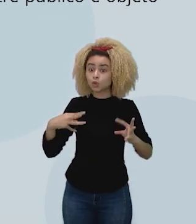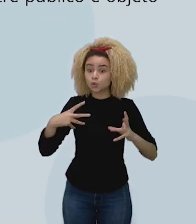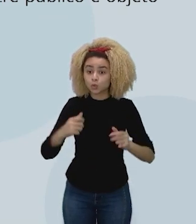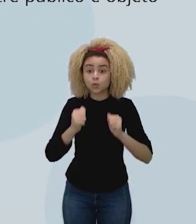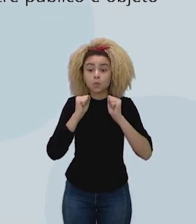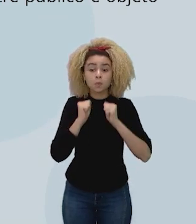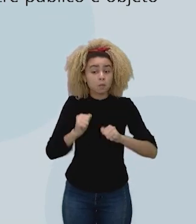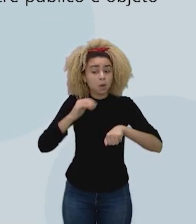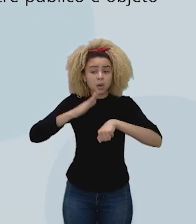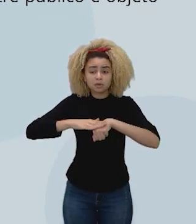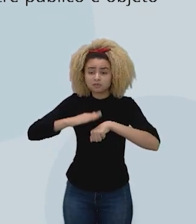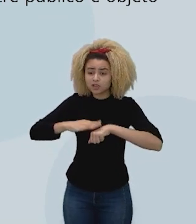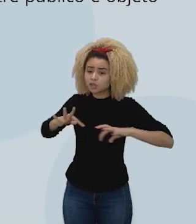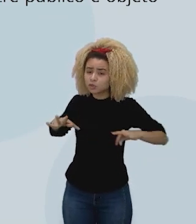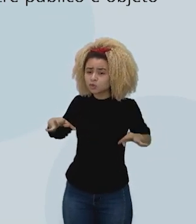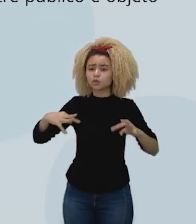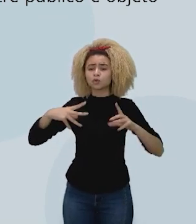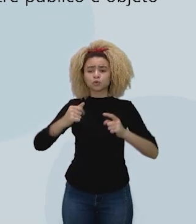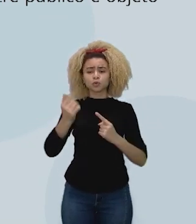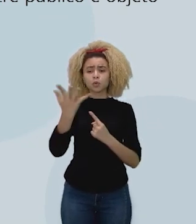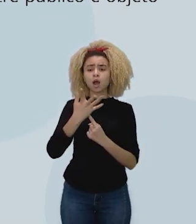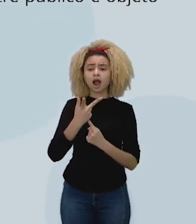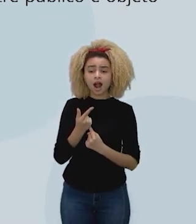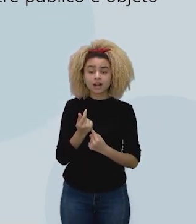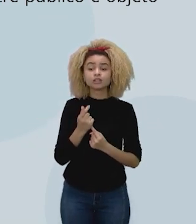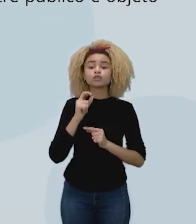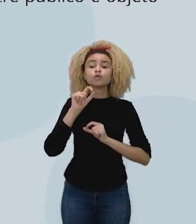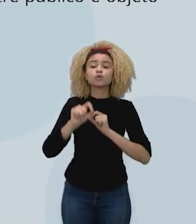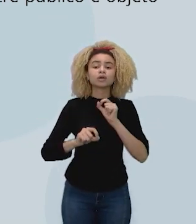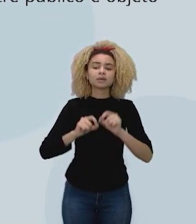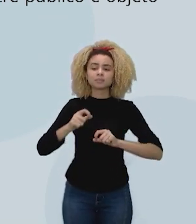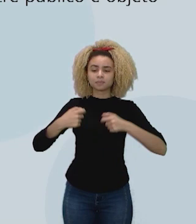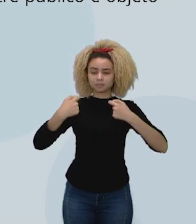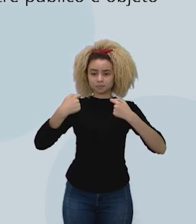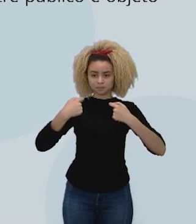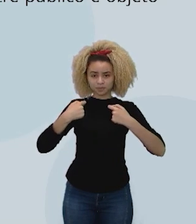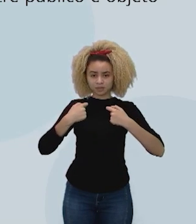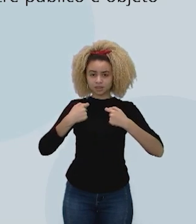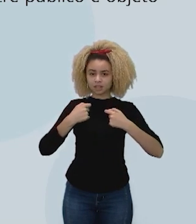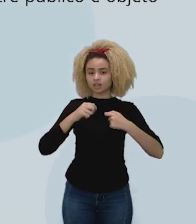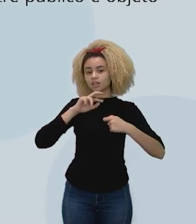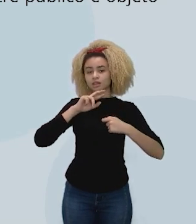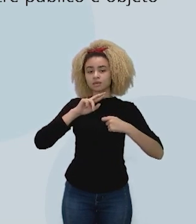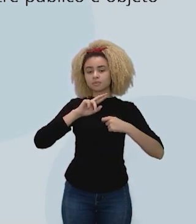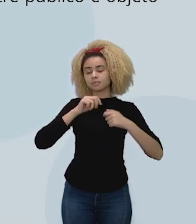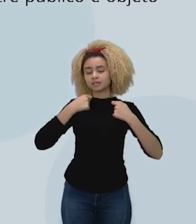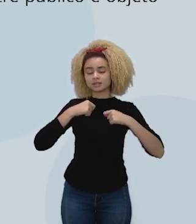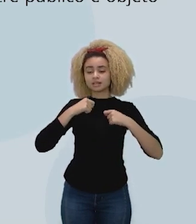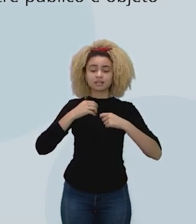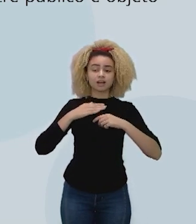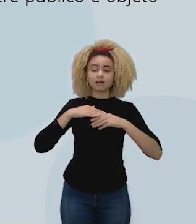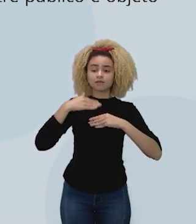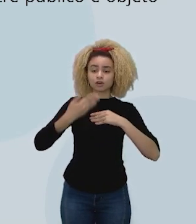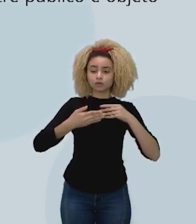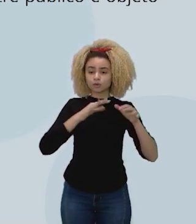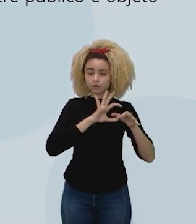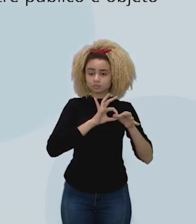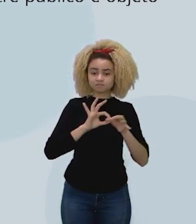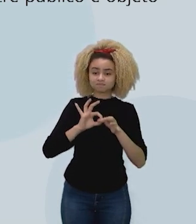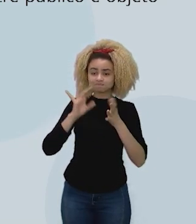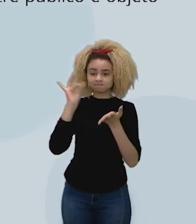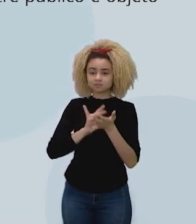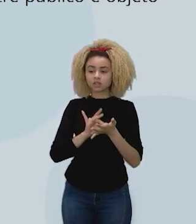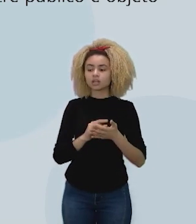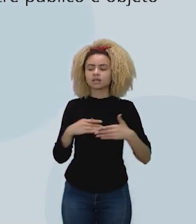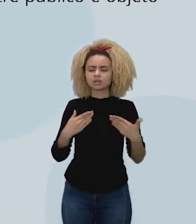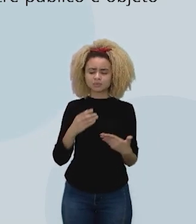feito, tudo pode ser arte, desde que, né, esteja fora do contexto original de produção e circulação. Então, se eu